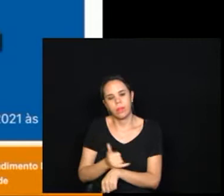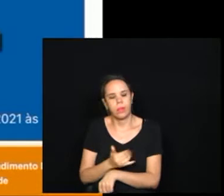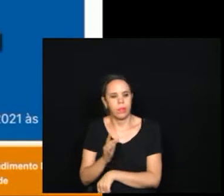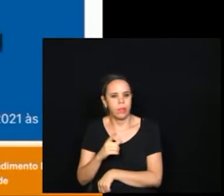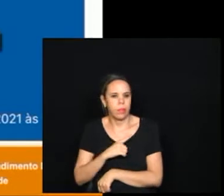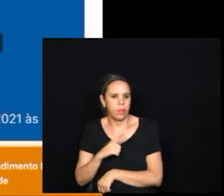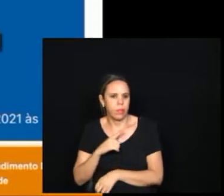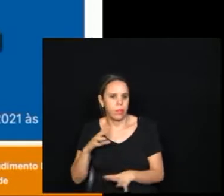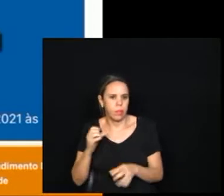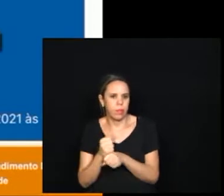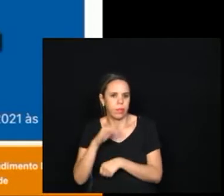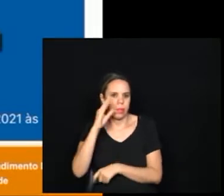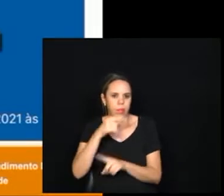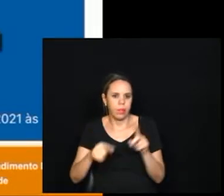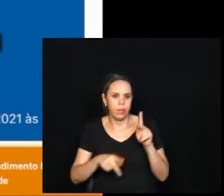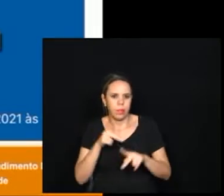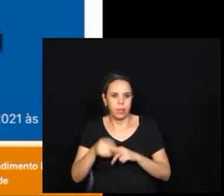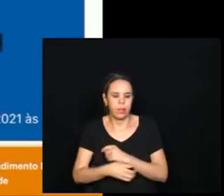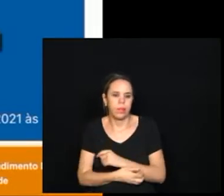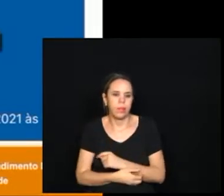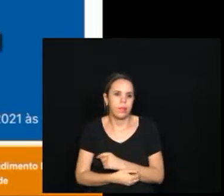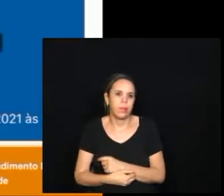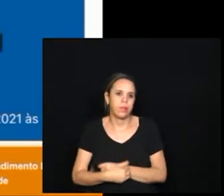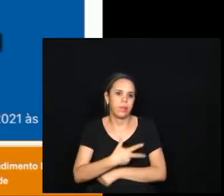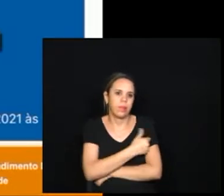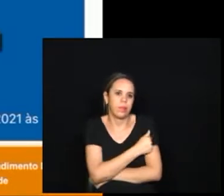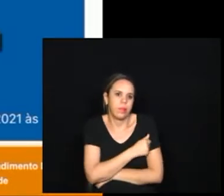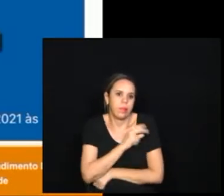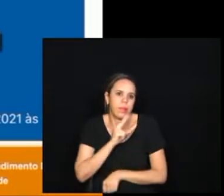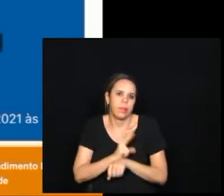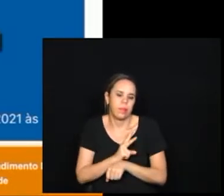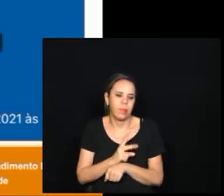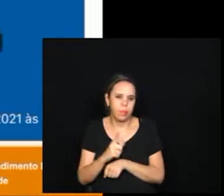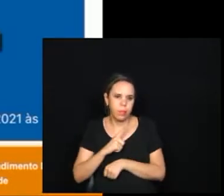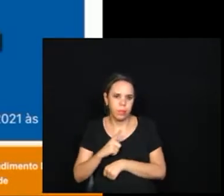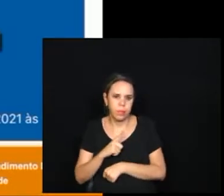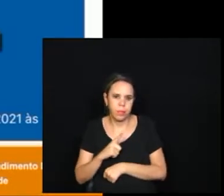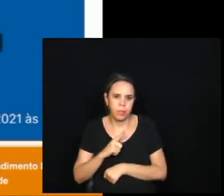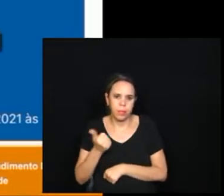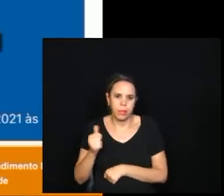tem mais da metade da população imunizada e temos